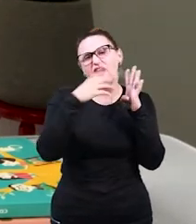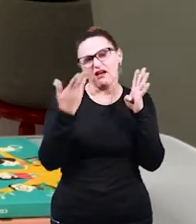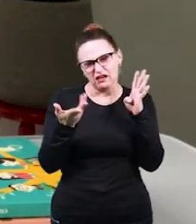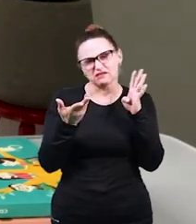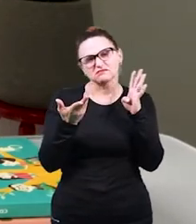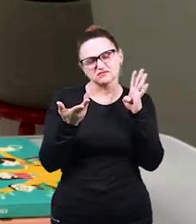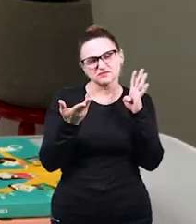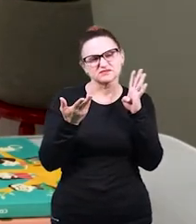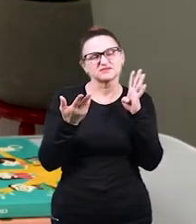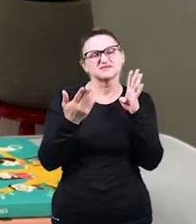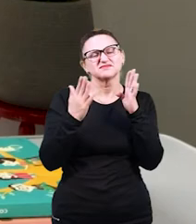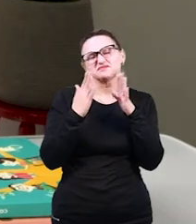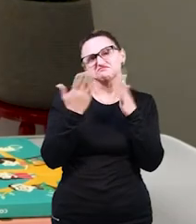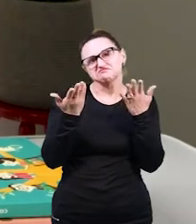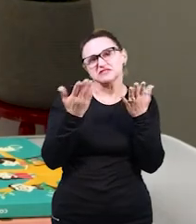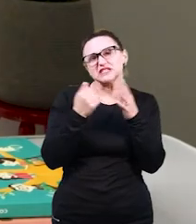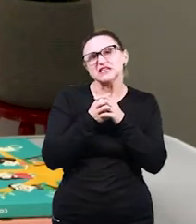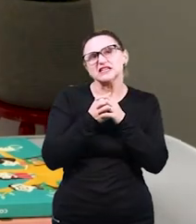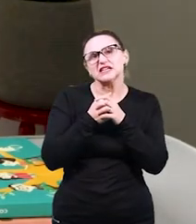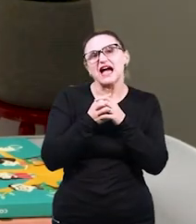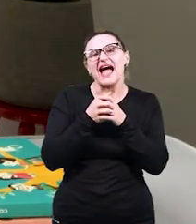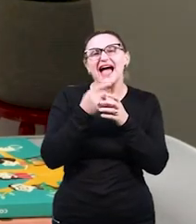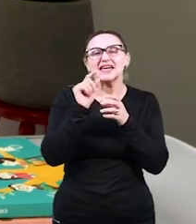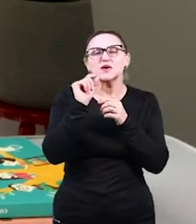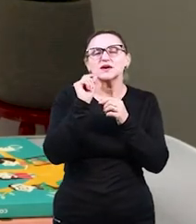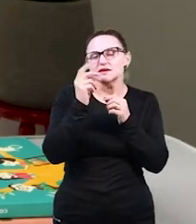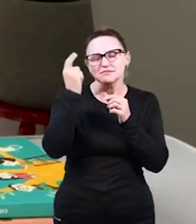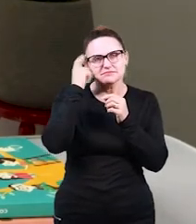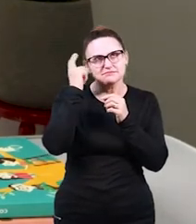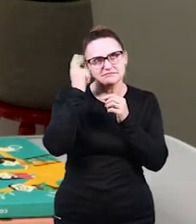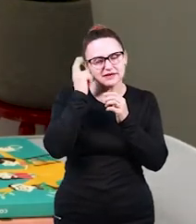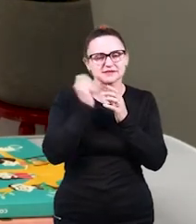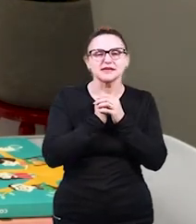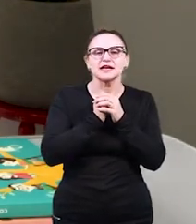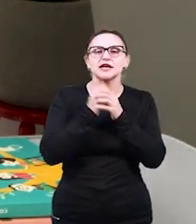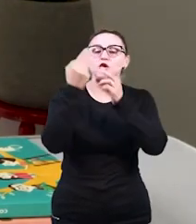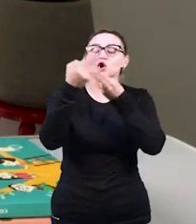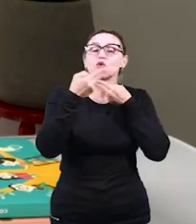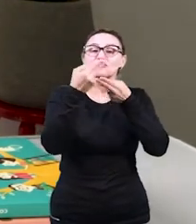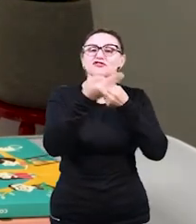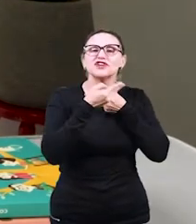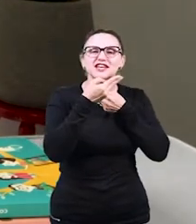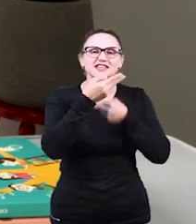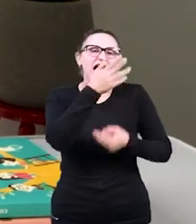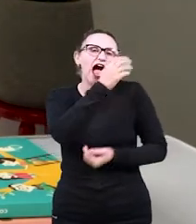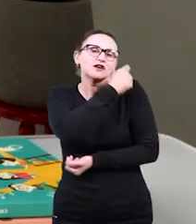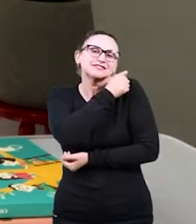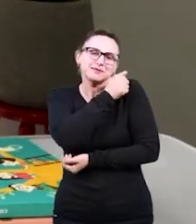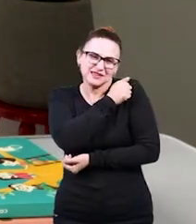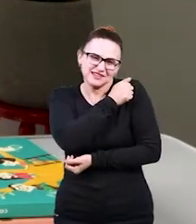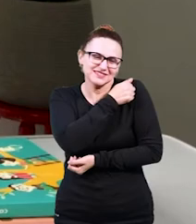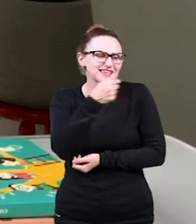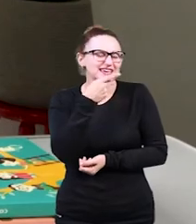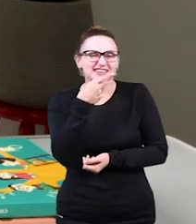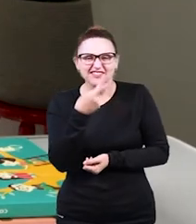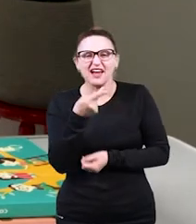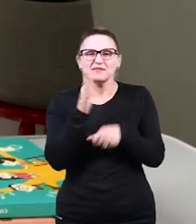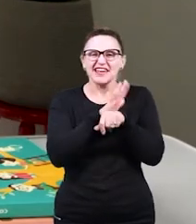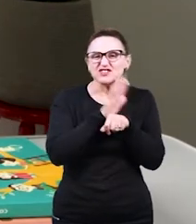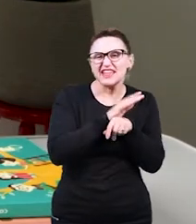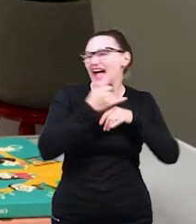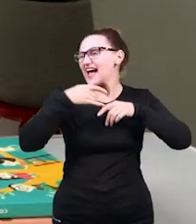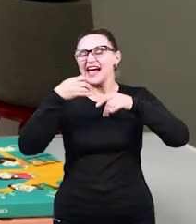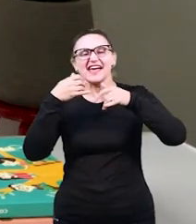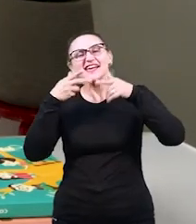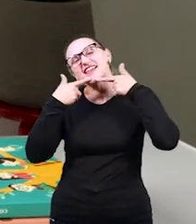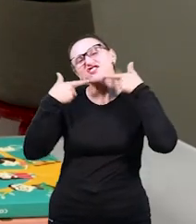na rua, de que pintar cerca é algo muito divertido. E aí ele vai fazer com que esses meninos vão pintar a cerca, fazer o